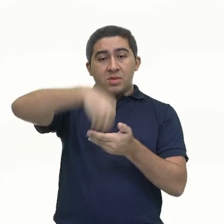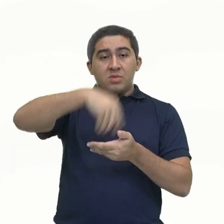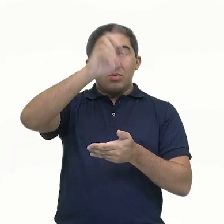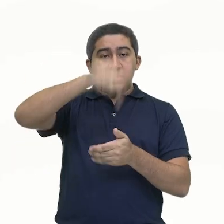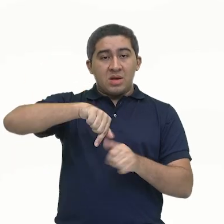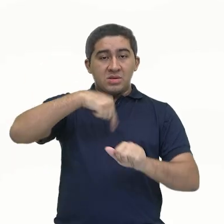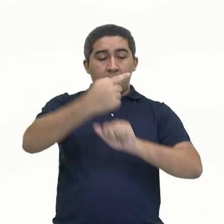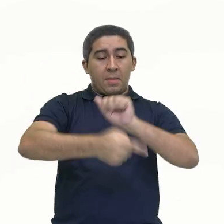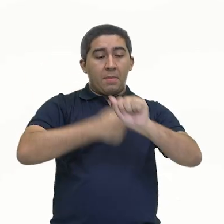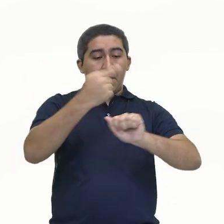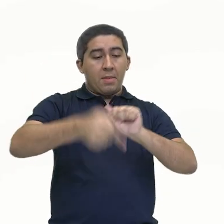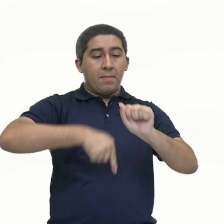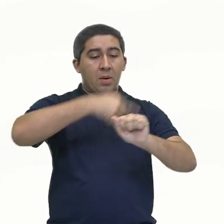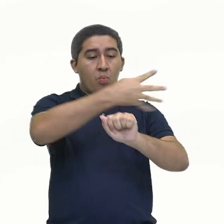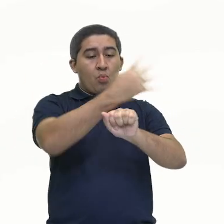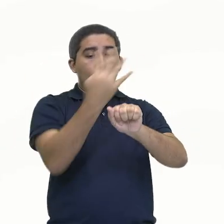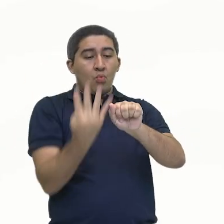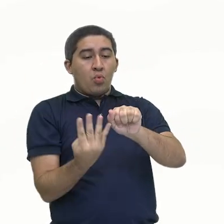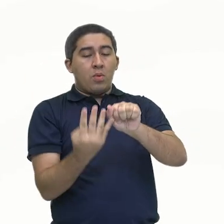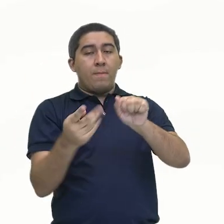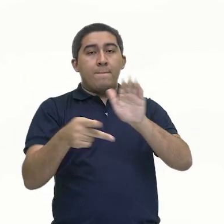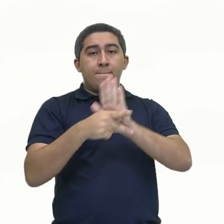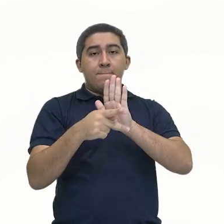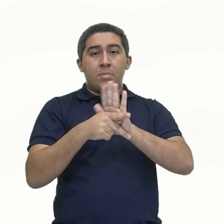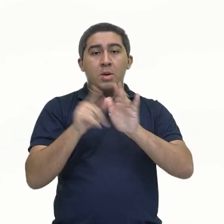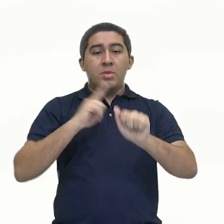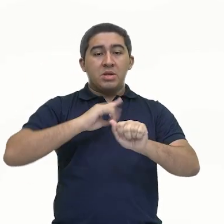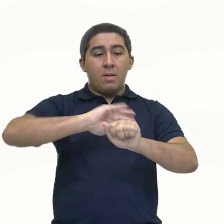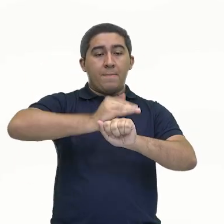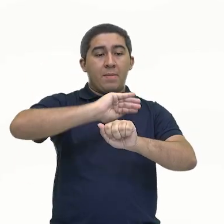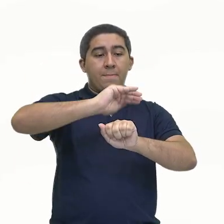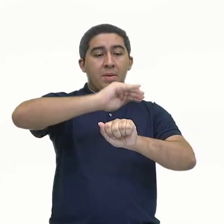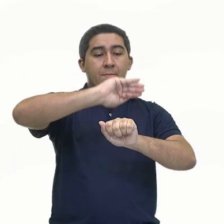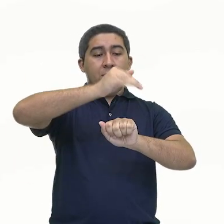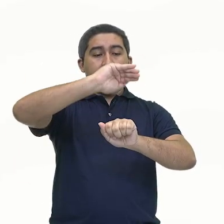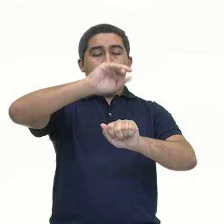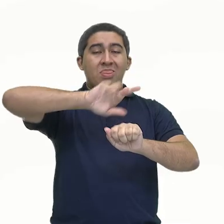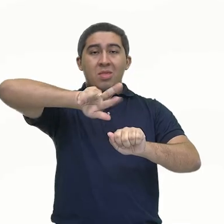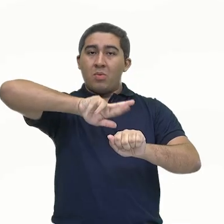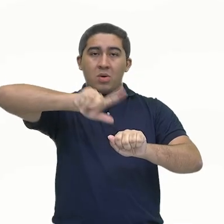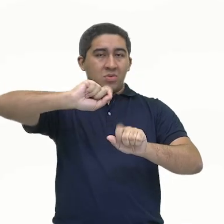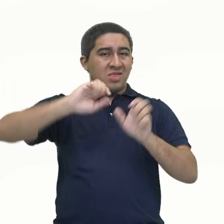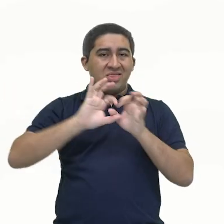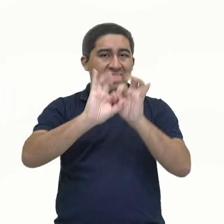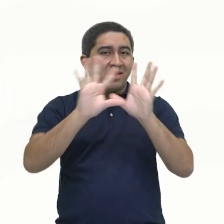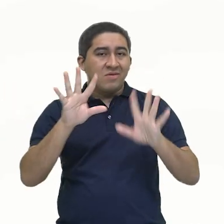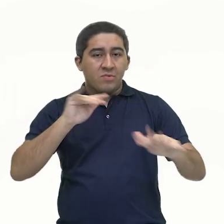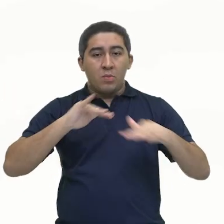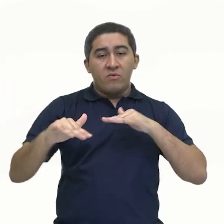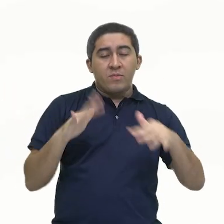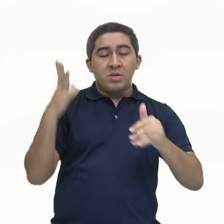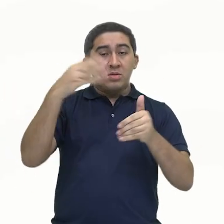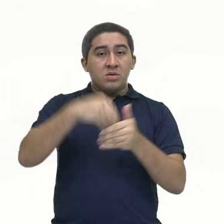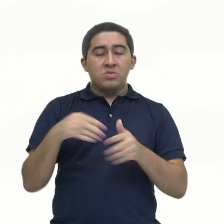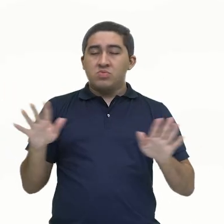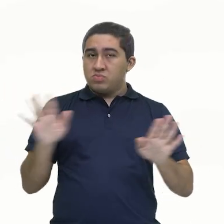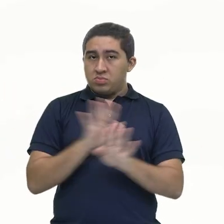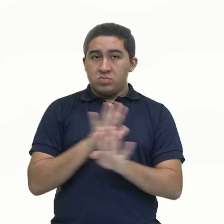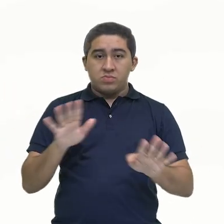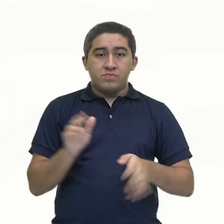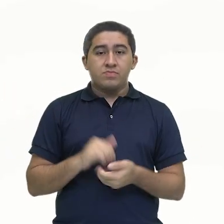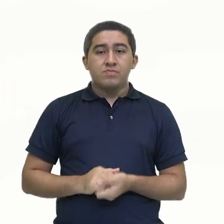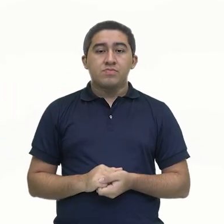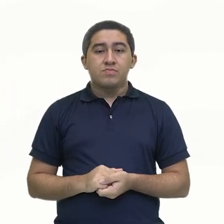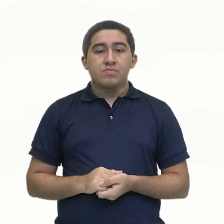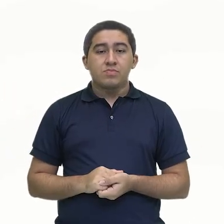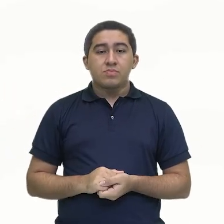camadas, é como se fossem as casinhas dos elétrons, eles não vão ficar soltos dentro das camadas, eles vão